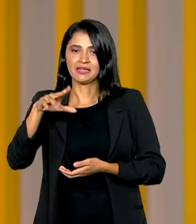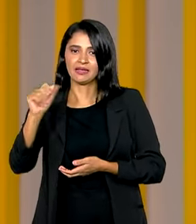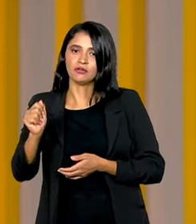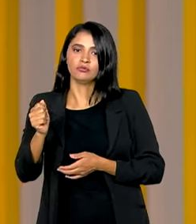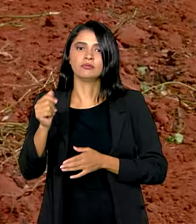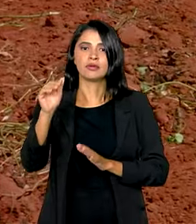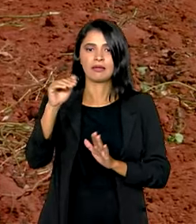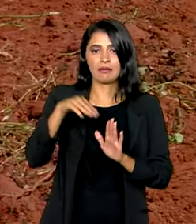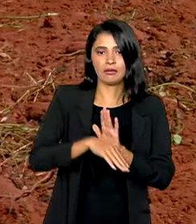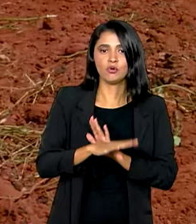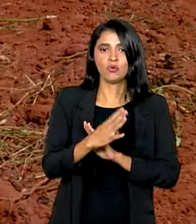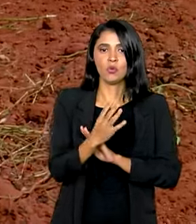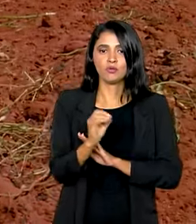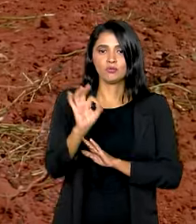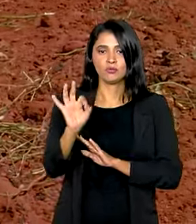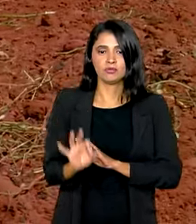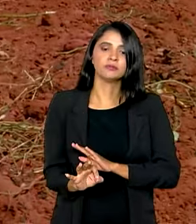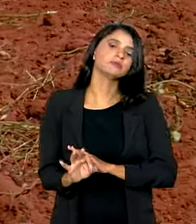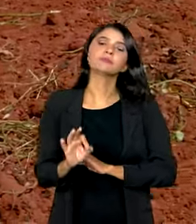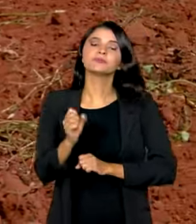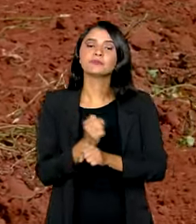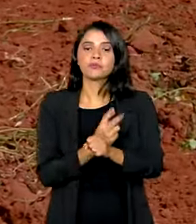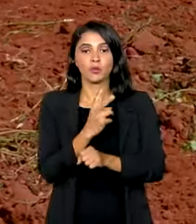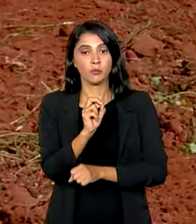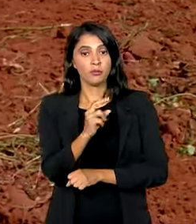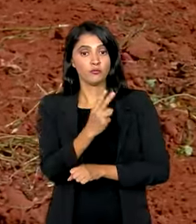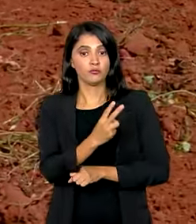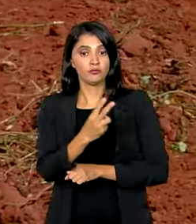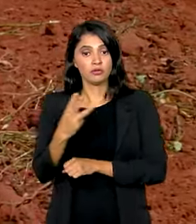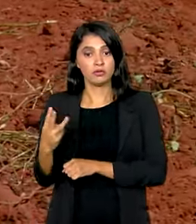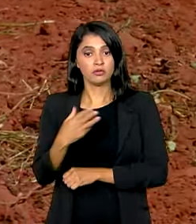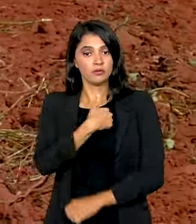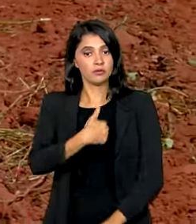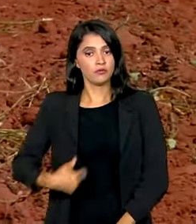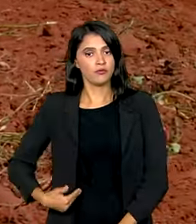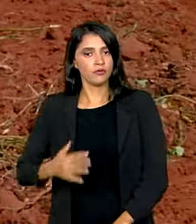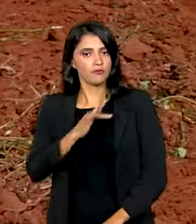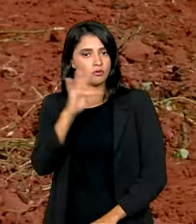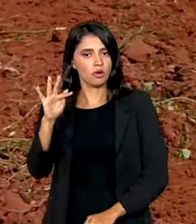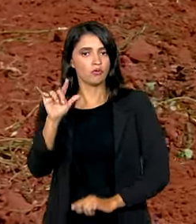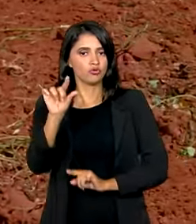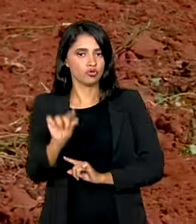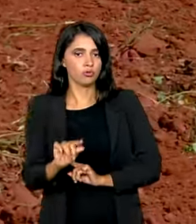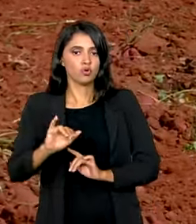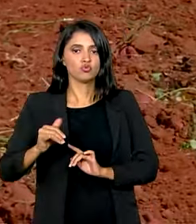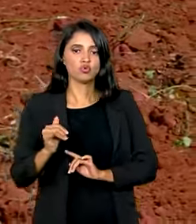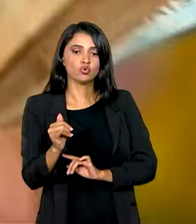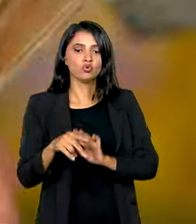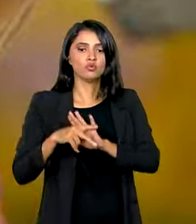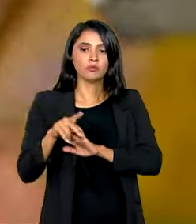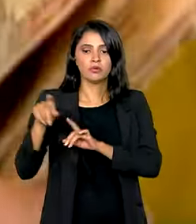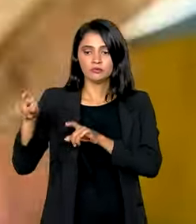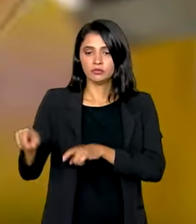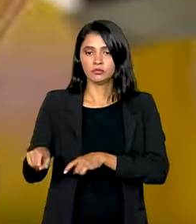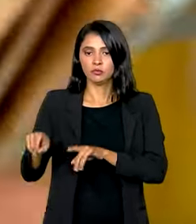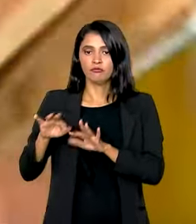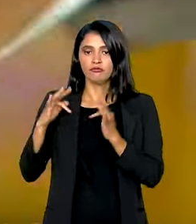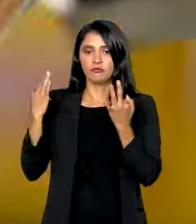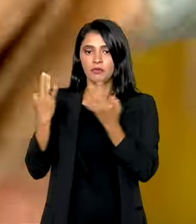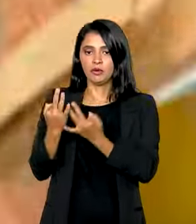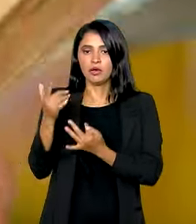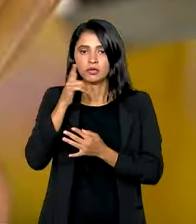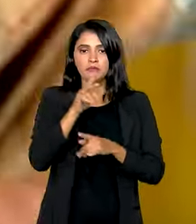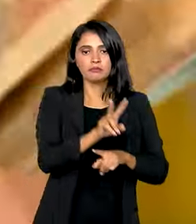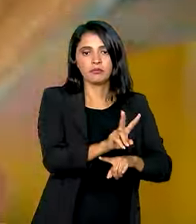4%. Em 2023, o governo federal baixou os juros para o agricultor familiar que